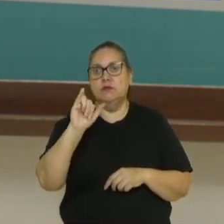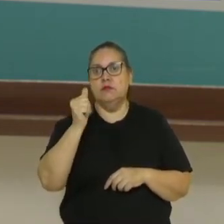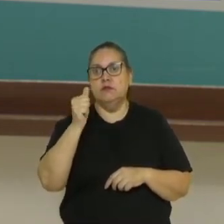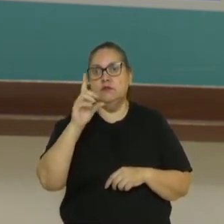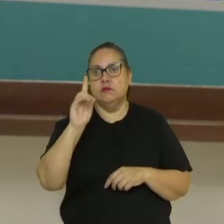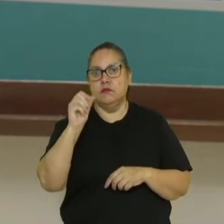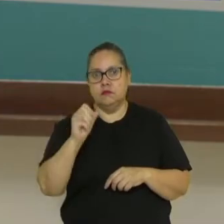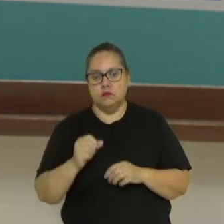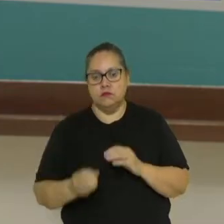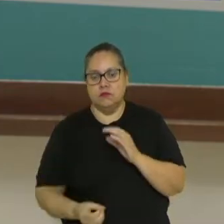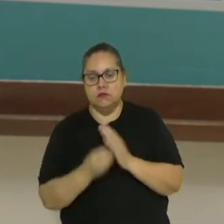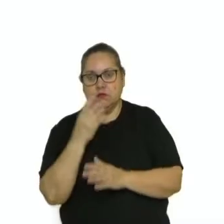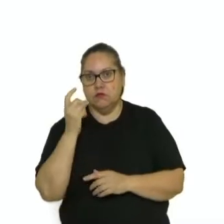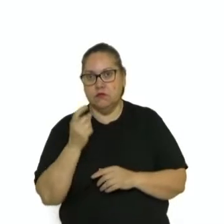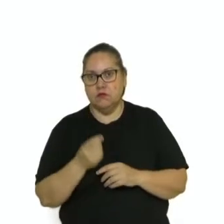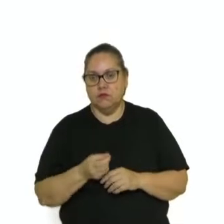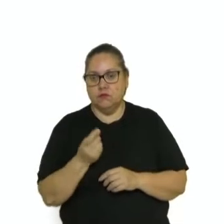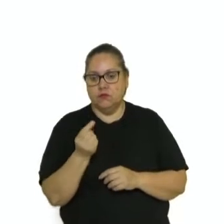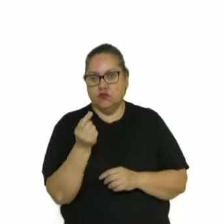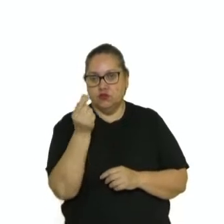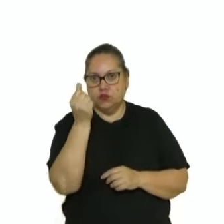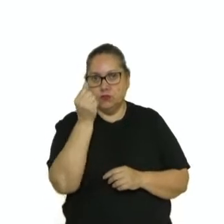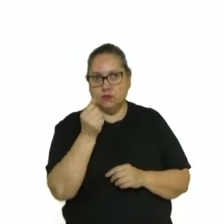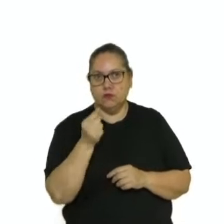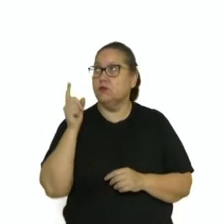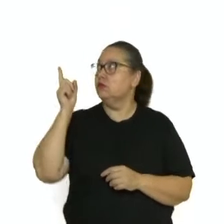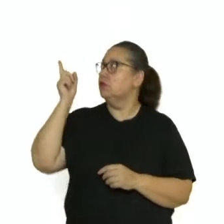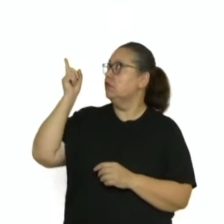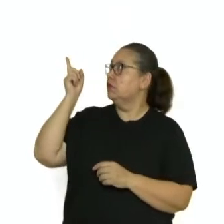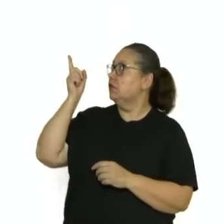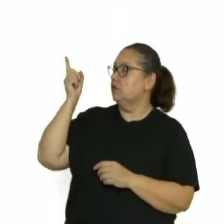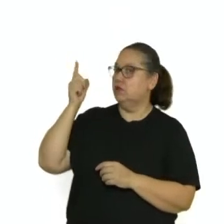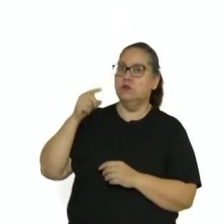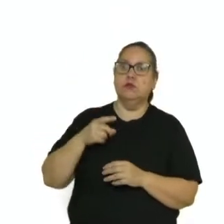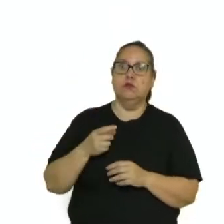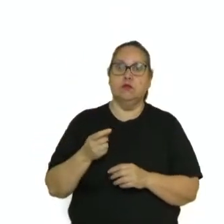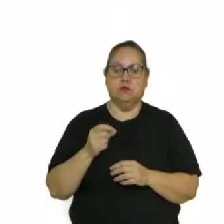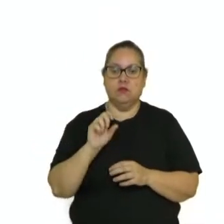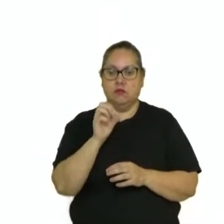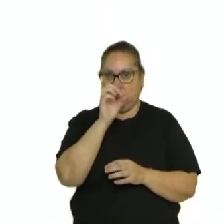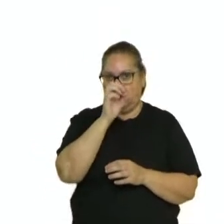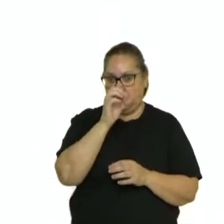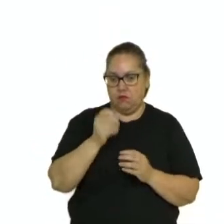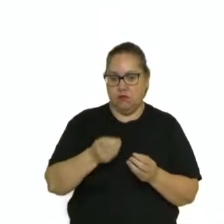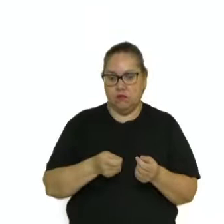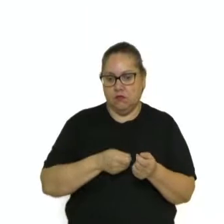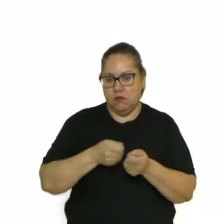O surgimento da moeda, ou do dinheiro, né? O surgimento da moeda, que passou a ser trocada por uma das